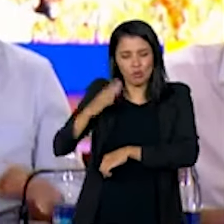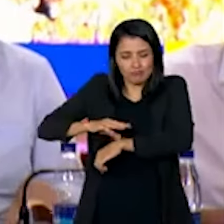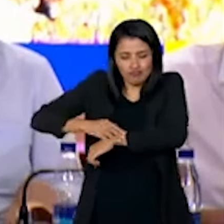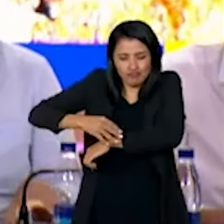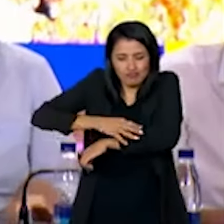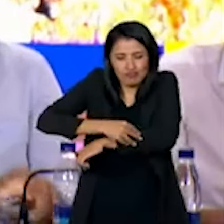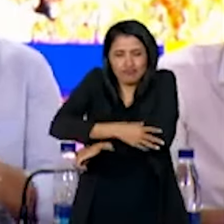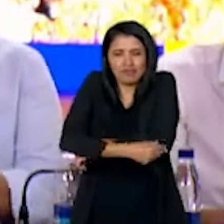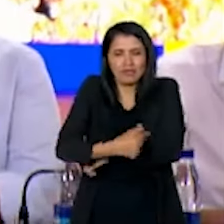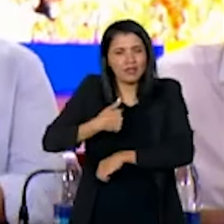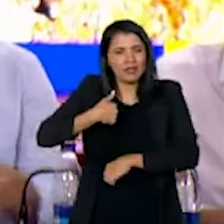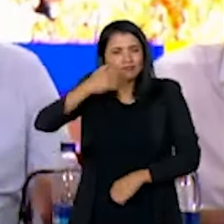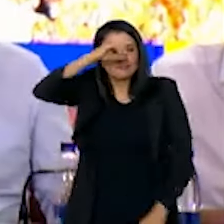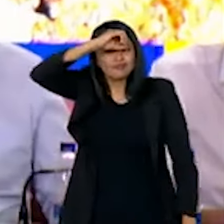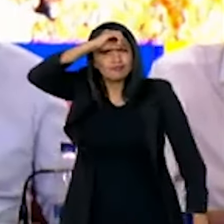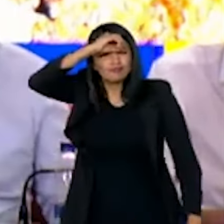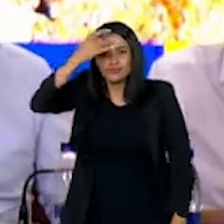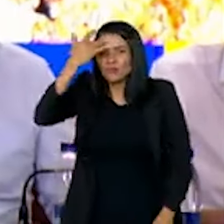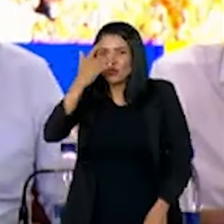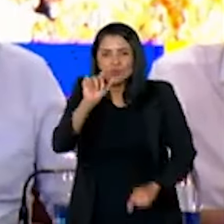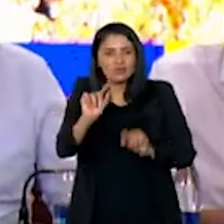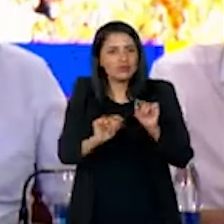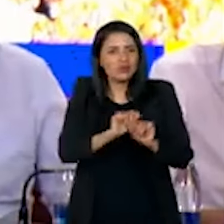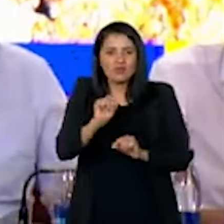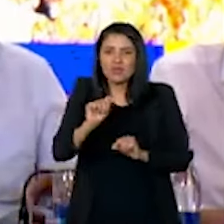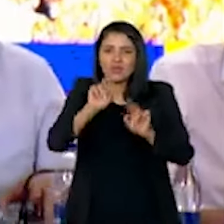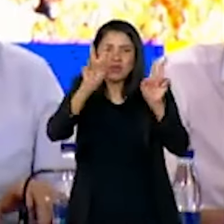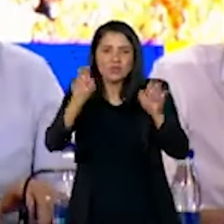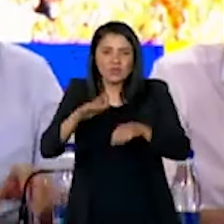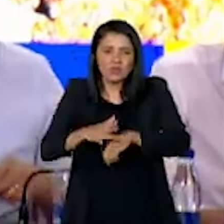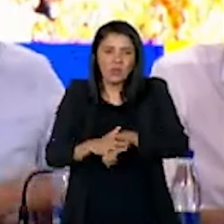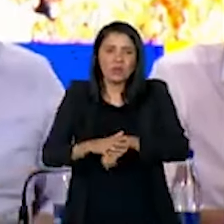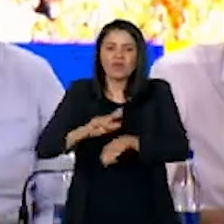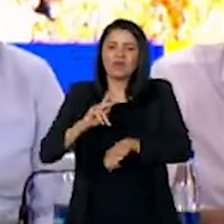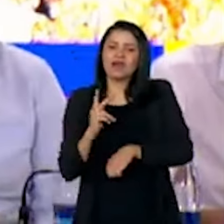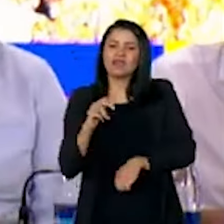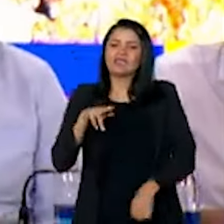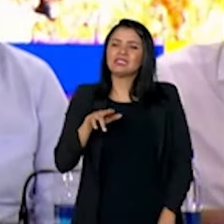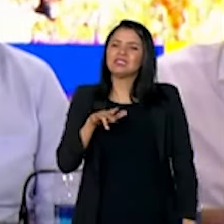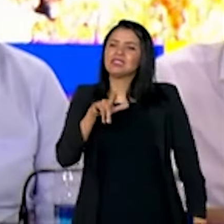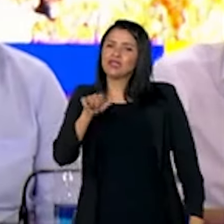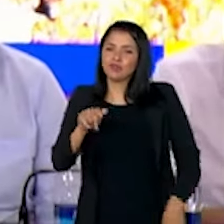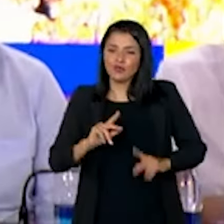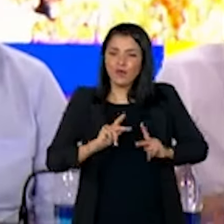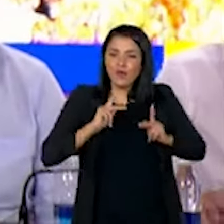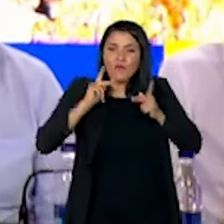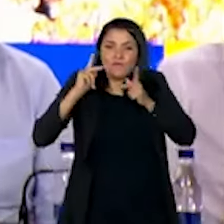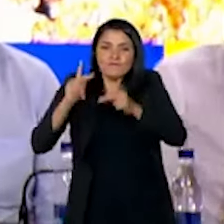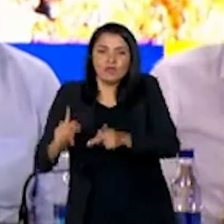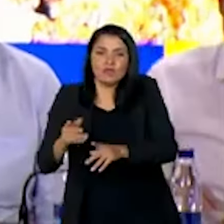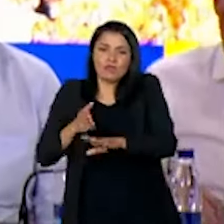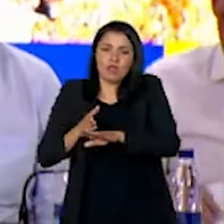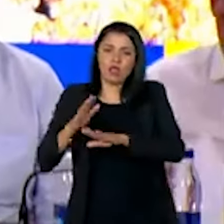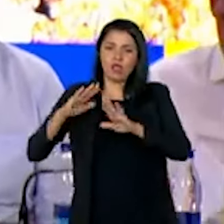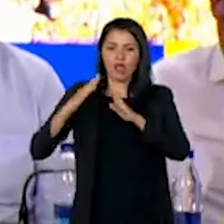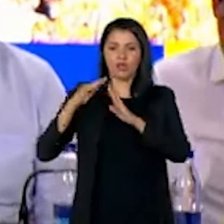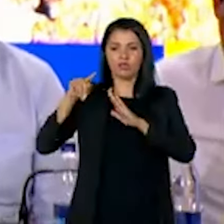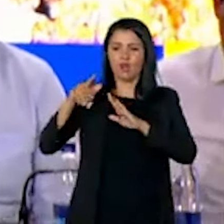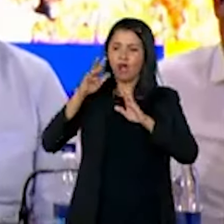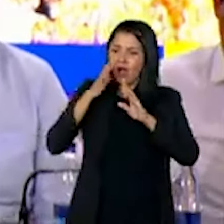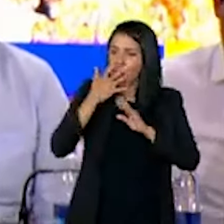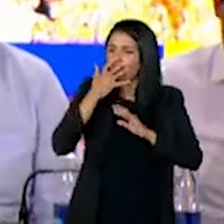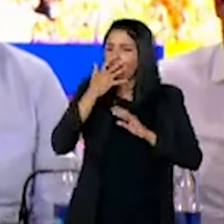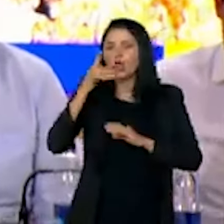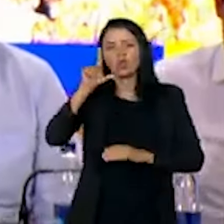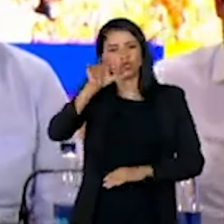Eu não sabia muita coisa sobre os rancenianos quando eu fui visitar aquela casa. E só para você saber,